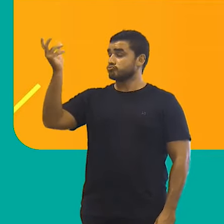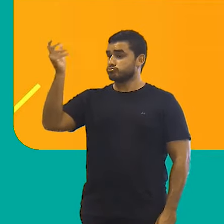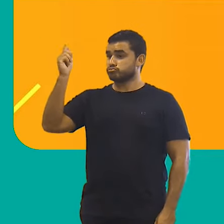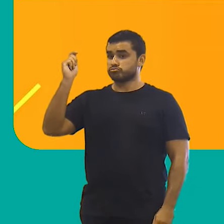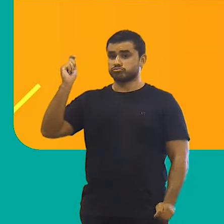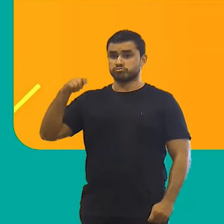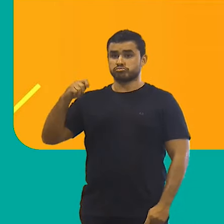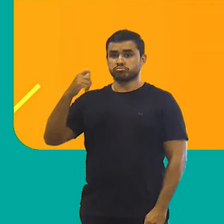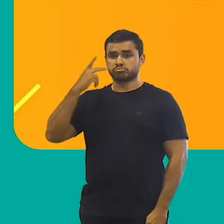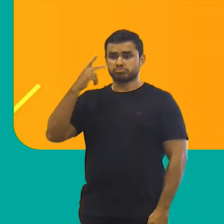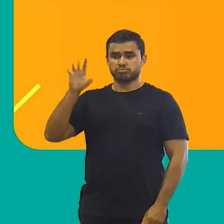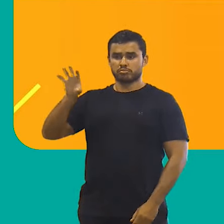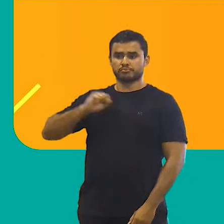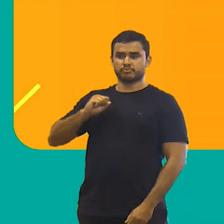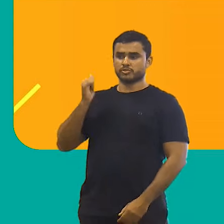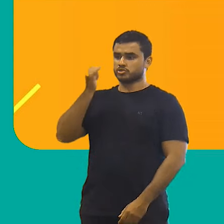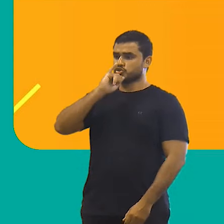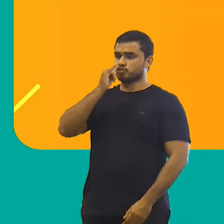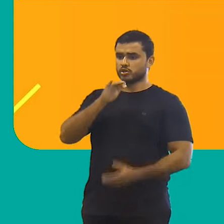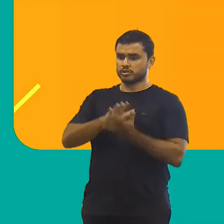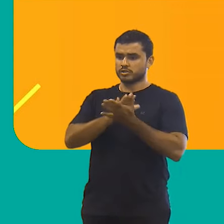nada acontece com você?